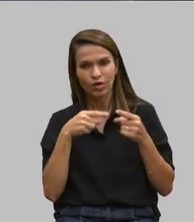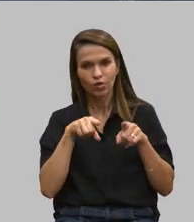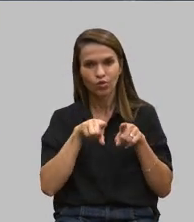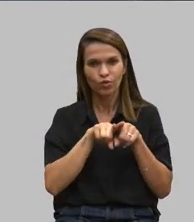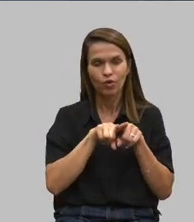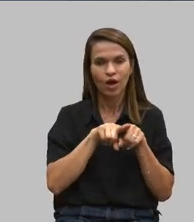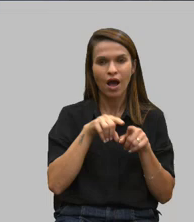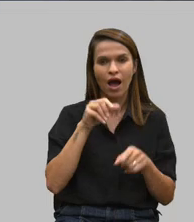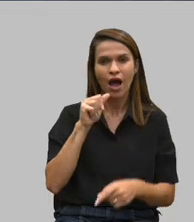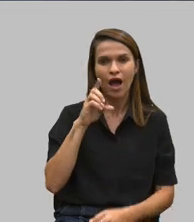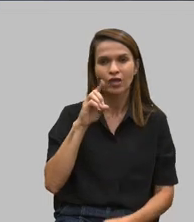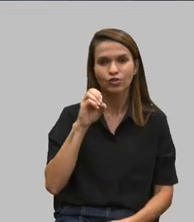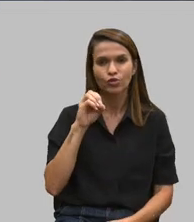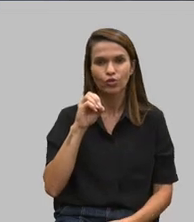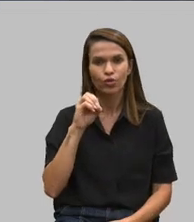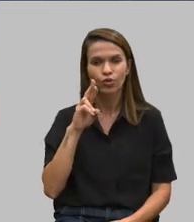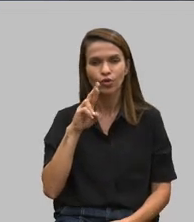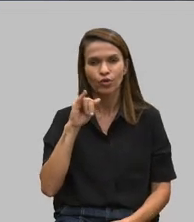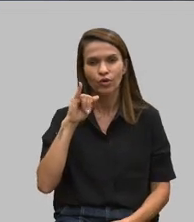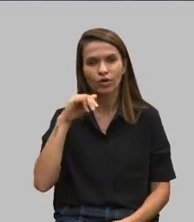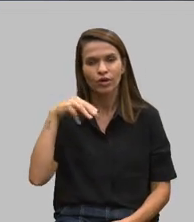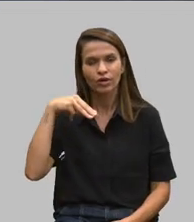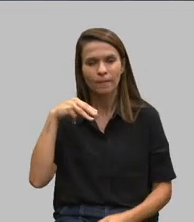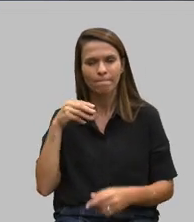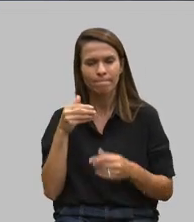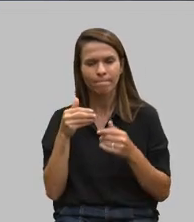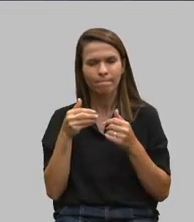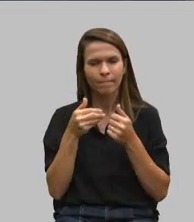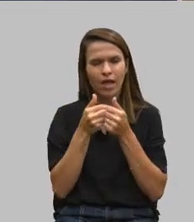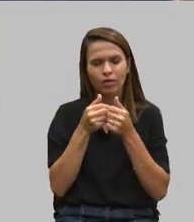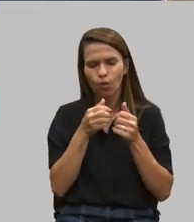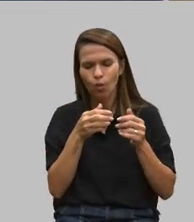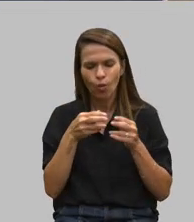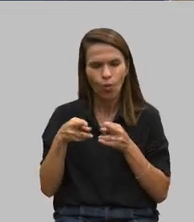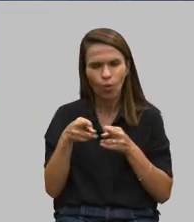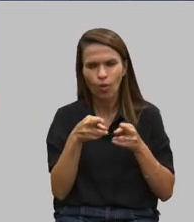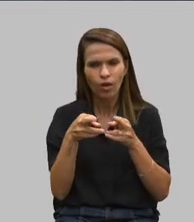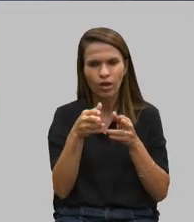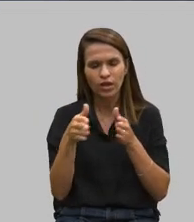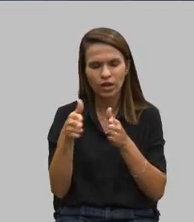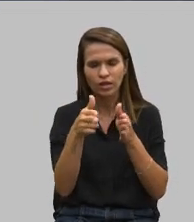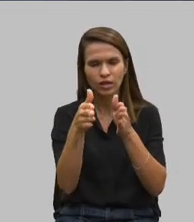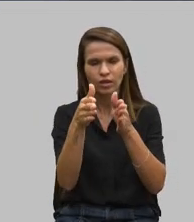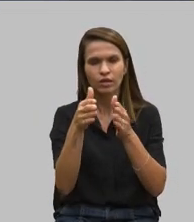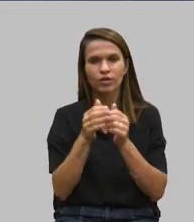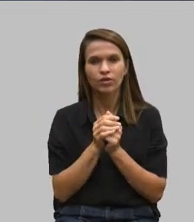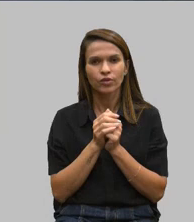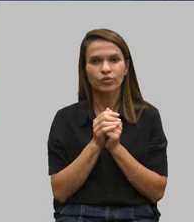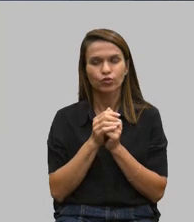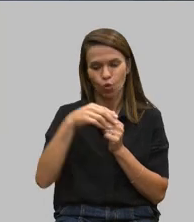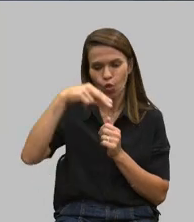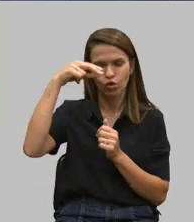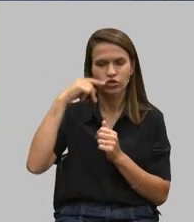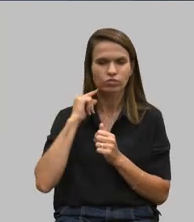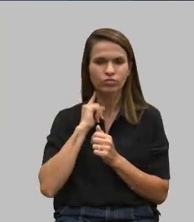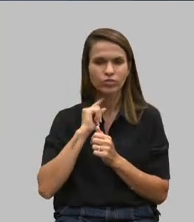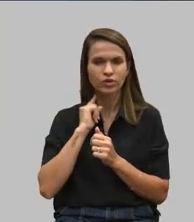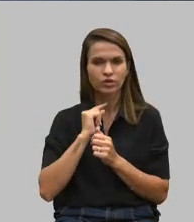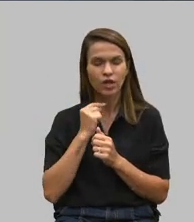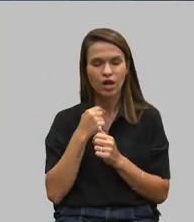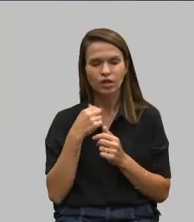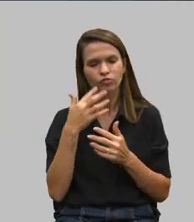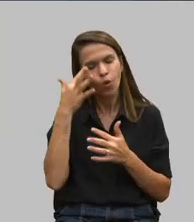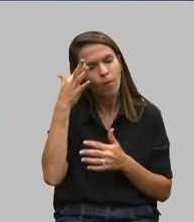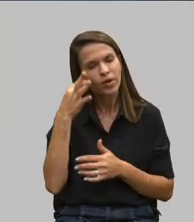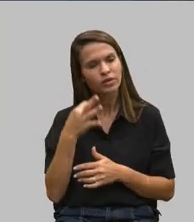beira de um rio lá perto do norte de Minas naquelas paragens lá ele chegou à conclusão de que o bem ou o mal